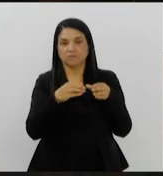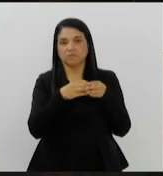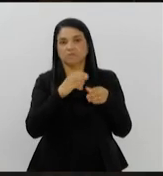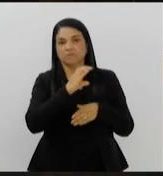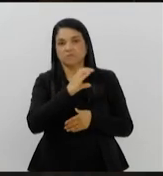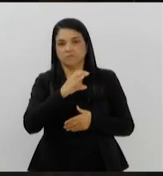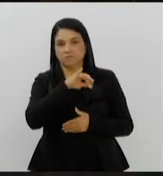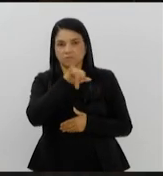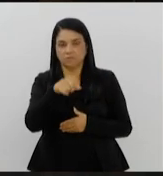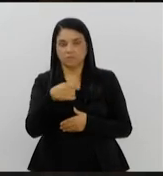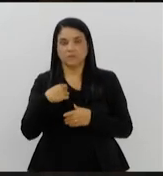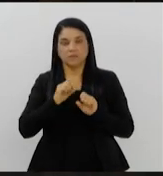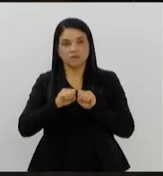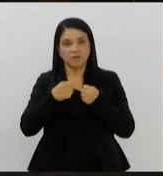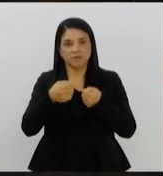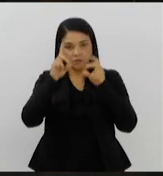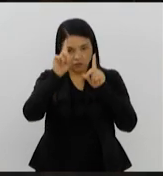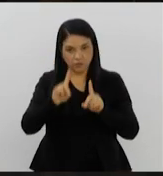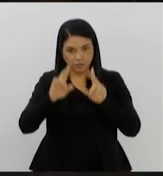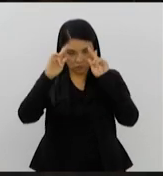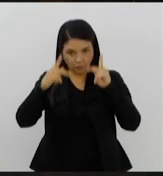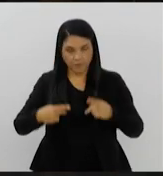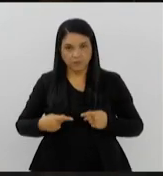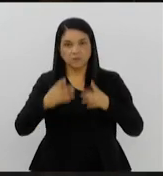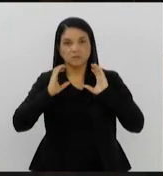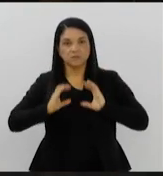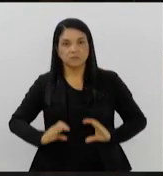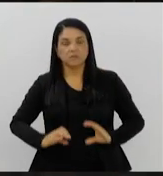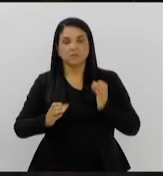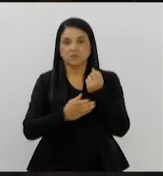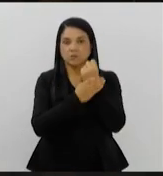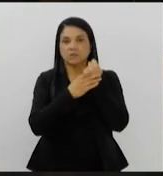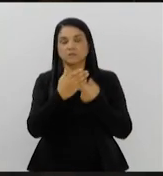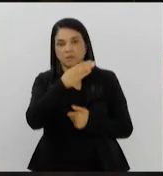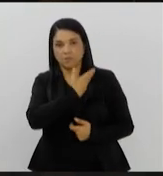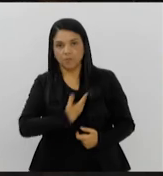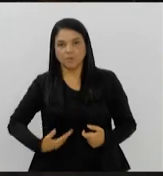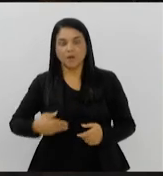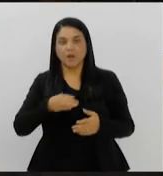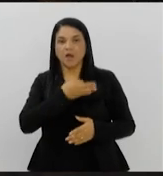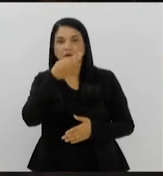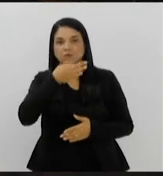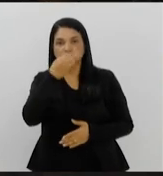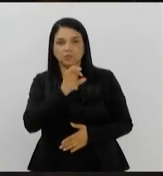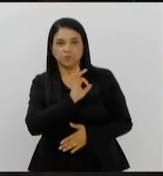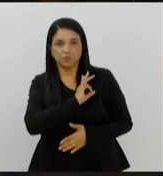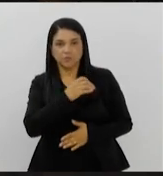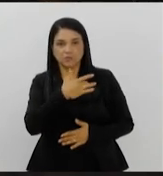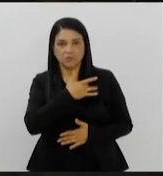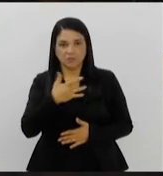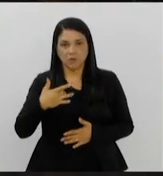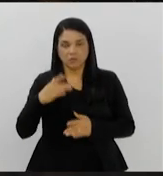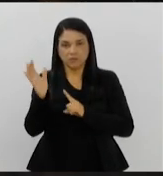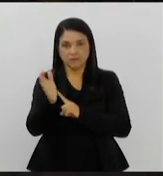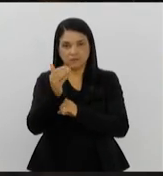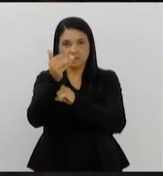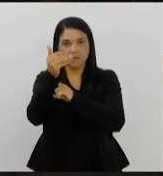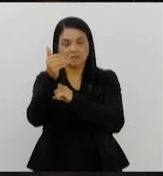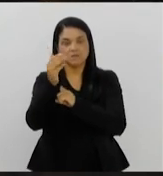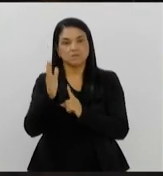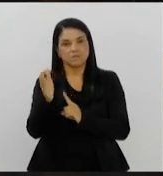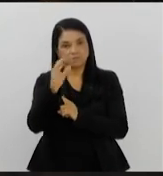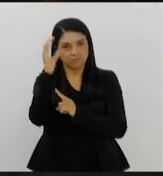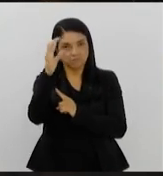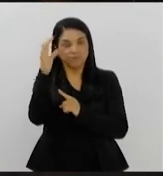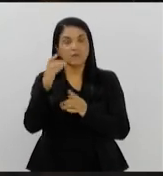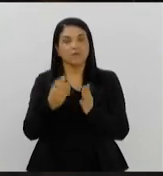Justiça, de Defesa dos Direitos Humanos e Cidadania, de Segurança Pública, de Assuntos de Polícia, de Saúde, Ciência e Tecnologia, de Orçamento, Finanças,